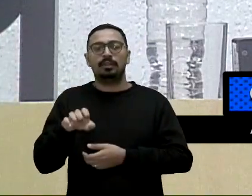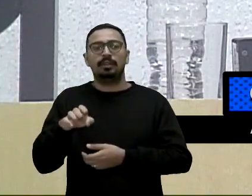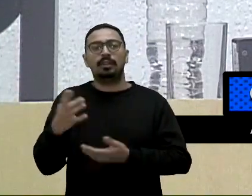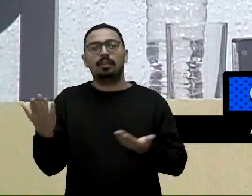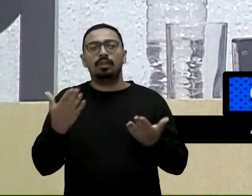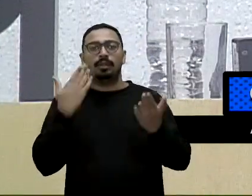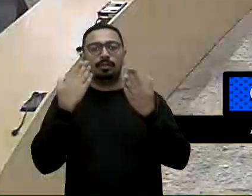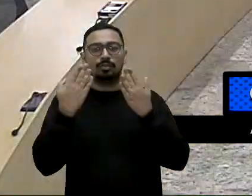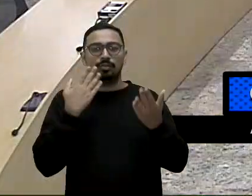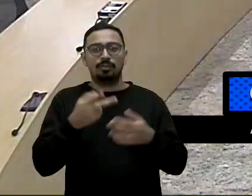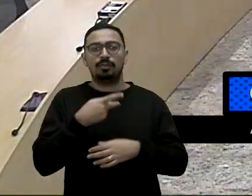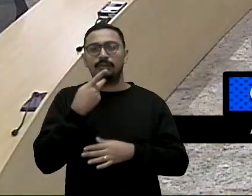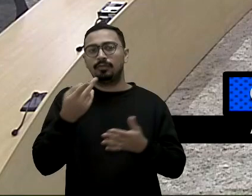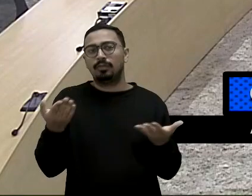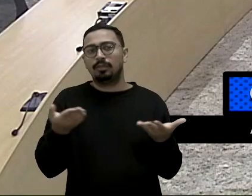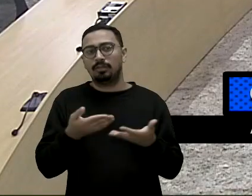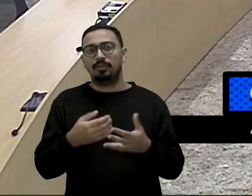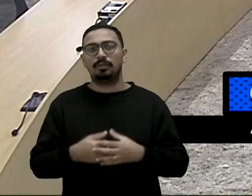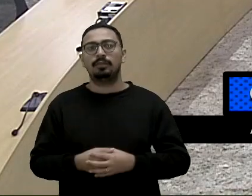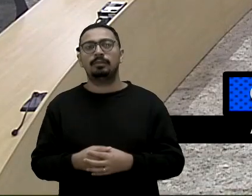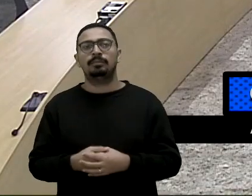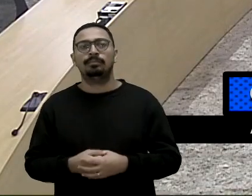favor.